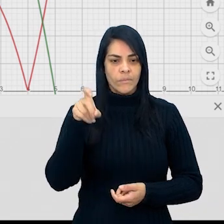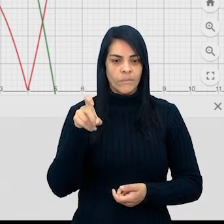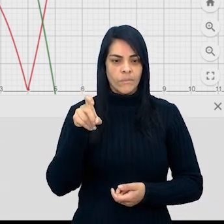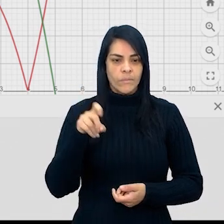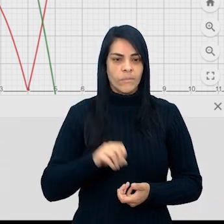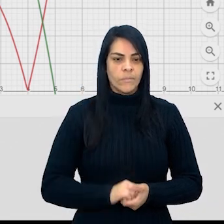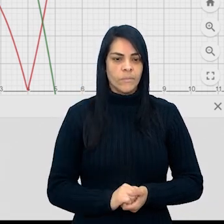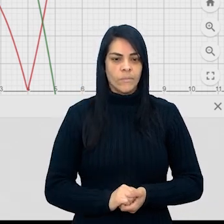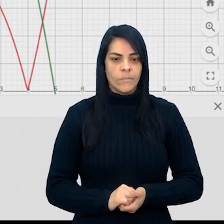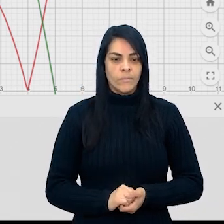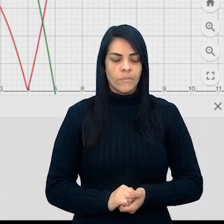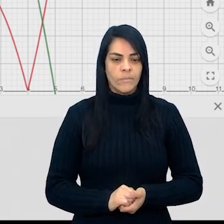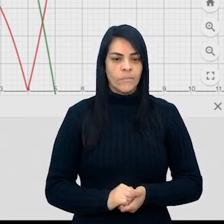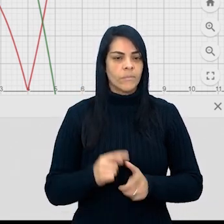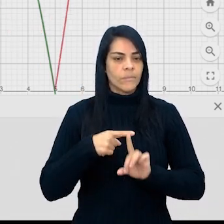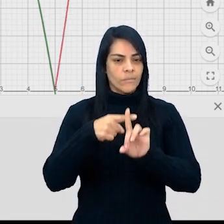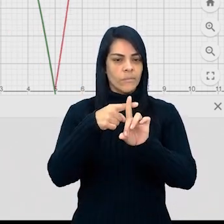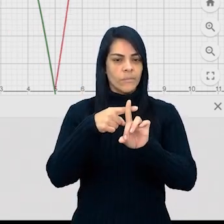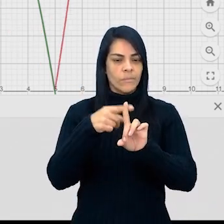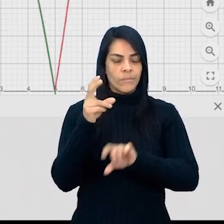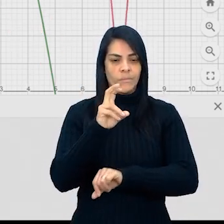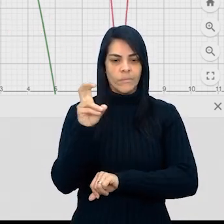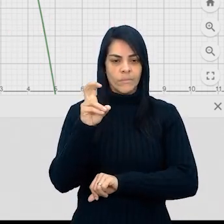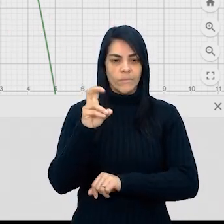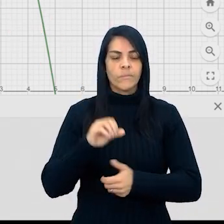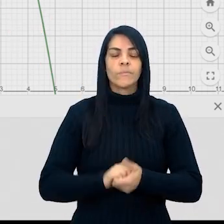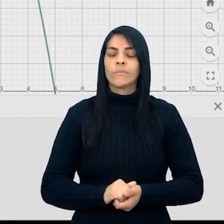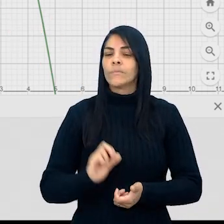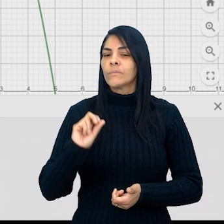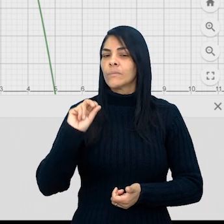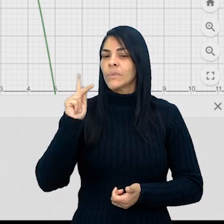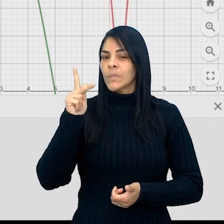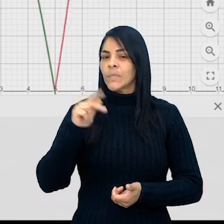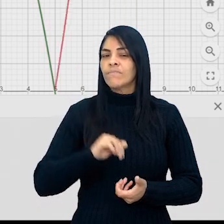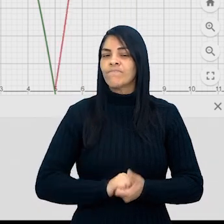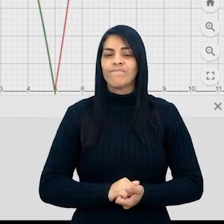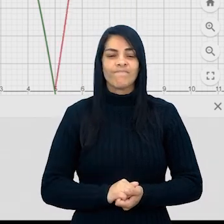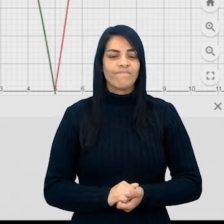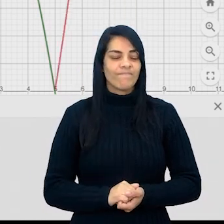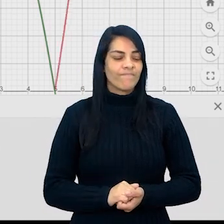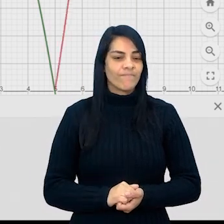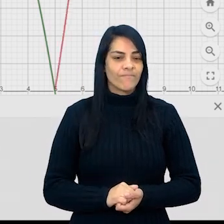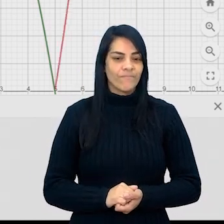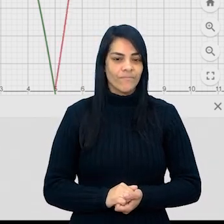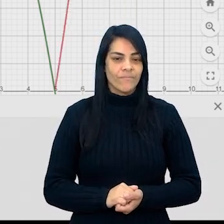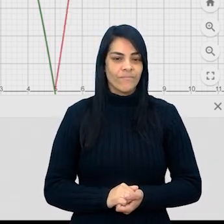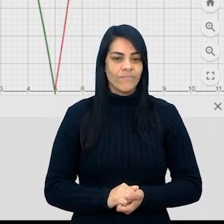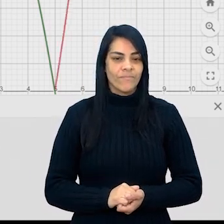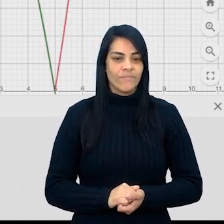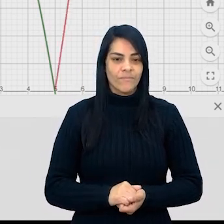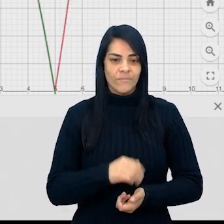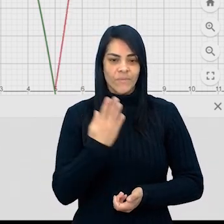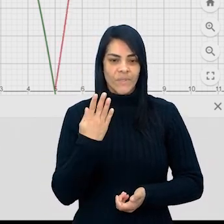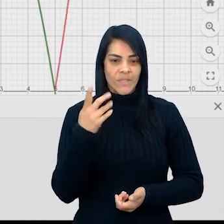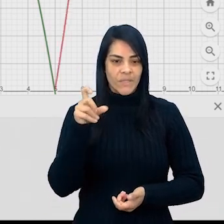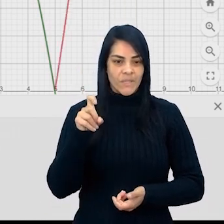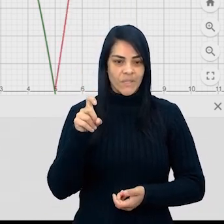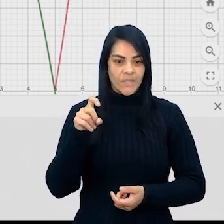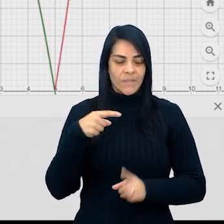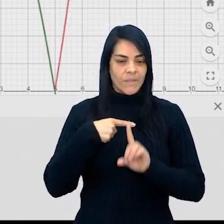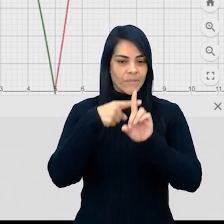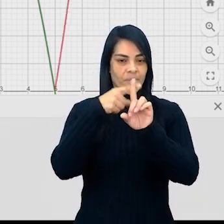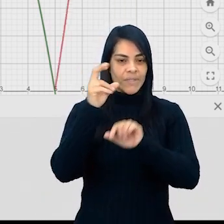4x mais 5, ok? Opa! Mais 4x mais